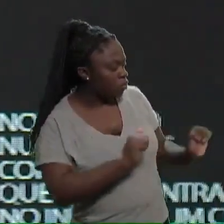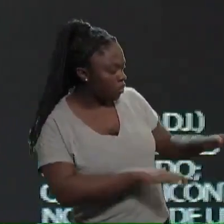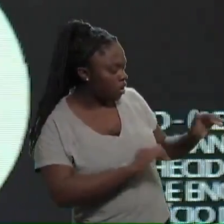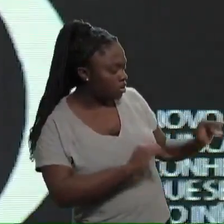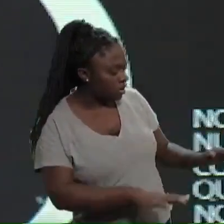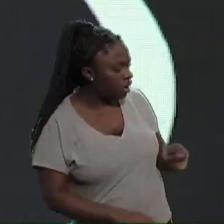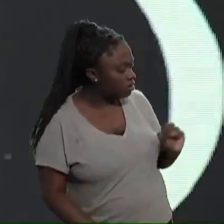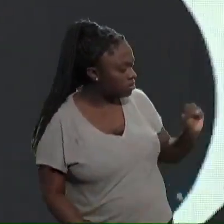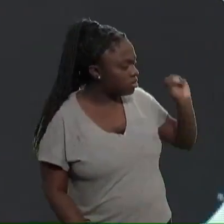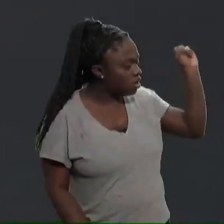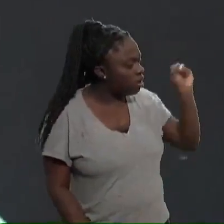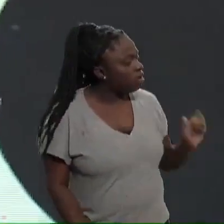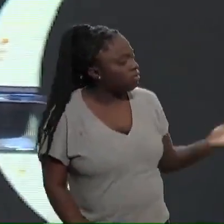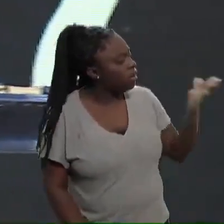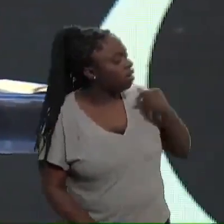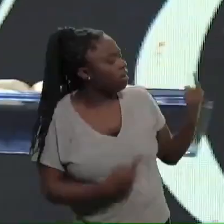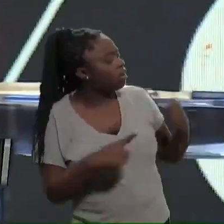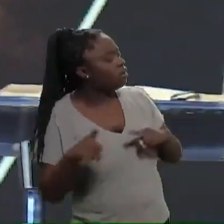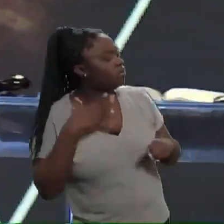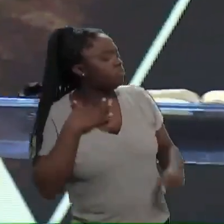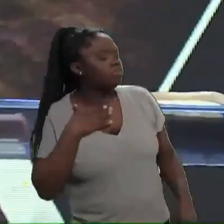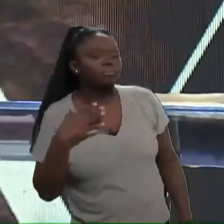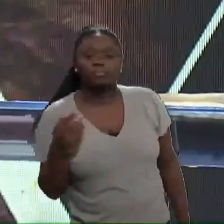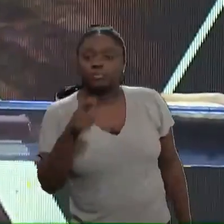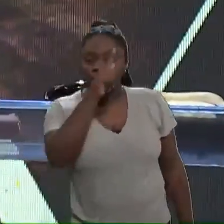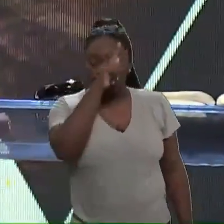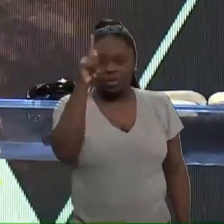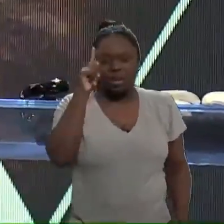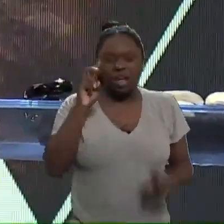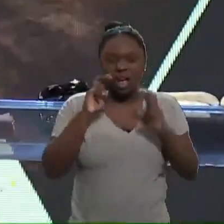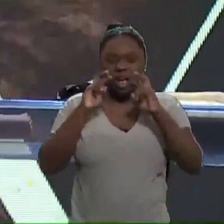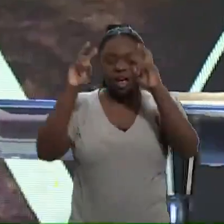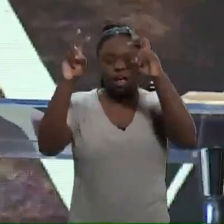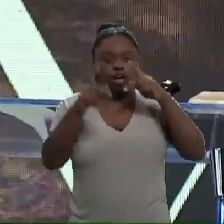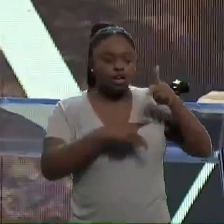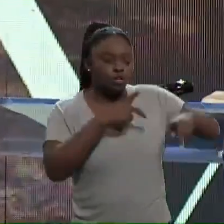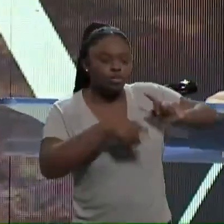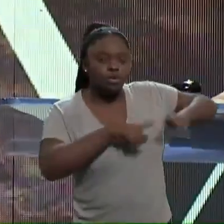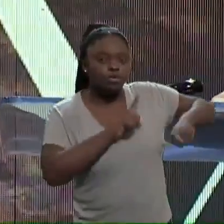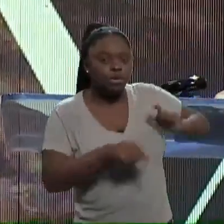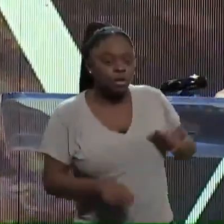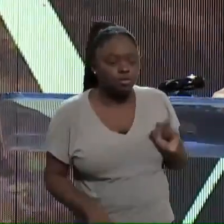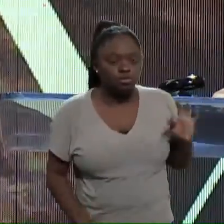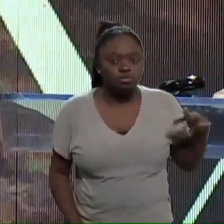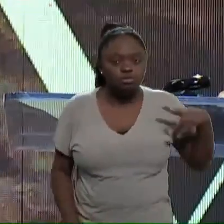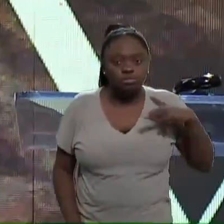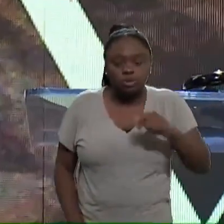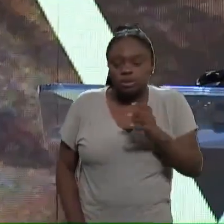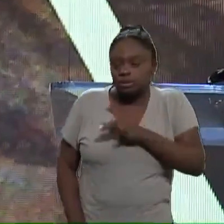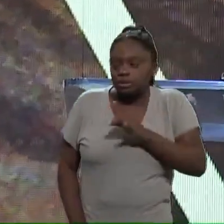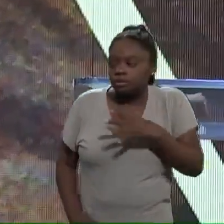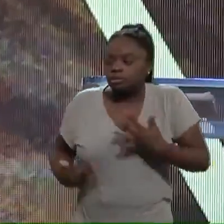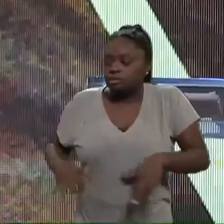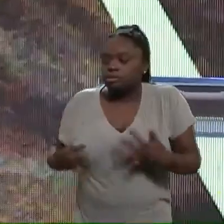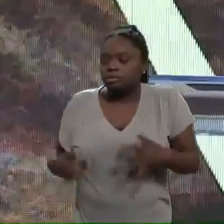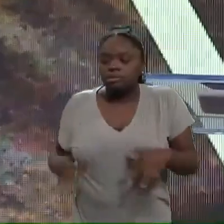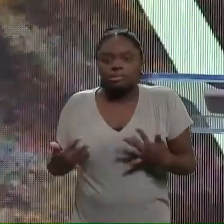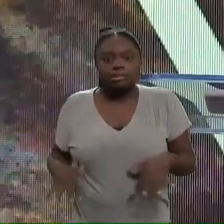contra mim. Está lá Golias, o povo de Israel está tudo, a Bíblia vai dizer, tremendo de pavor.